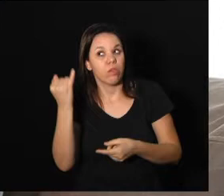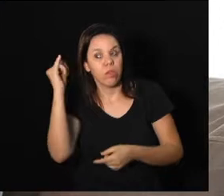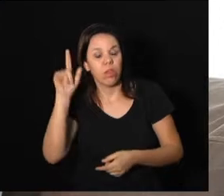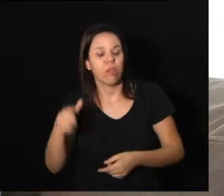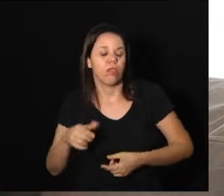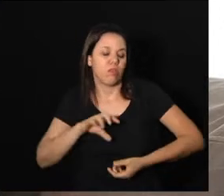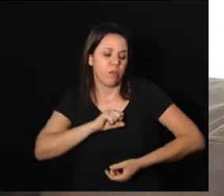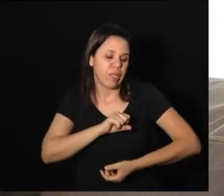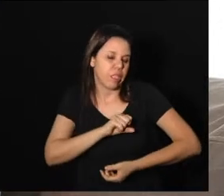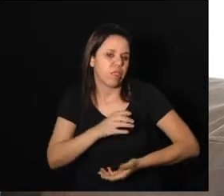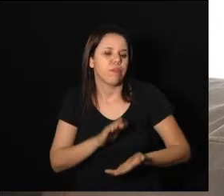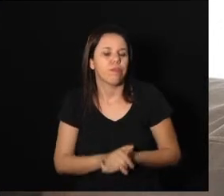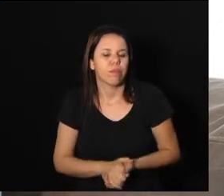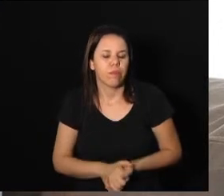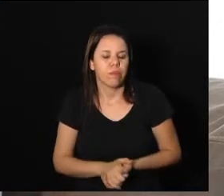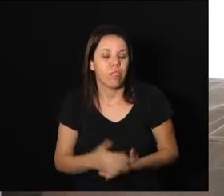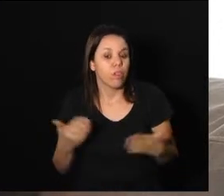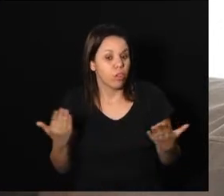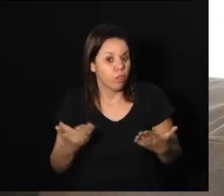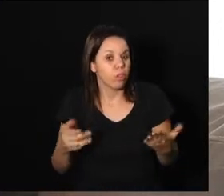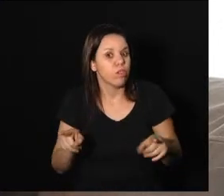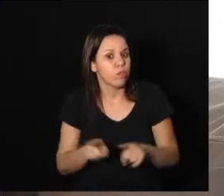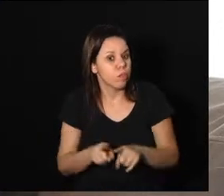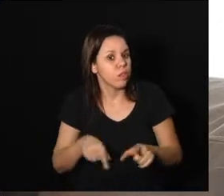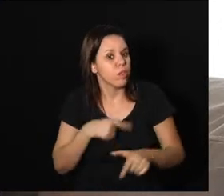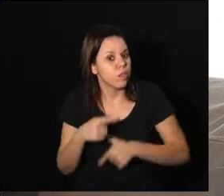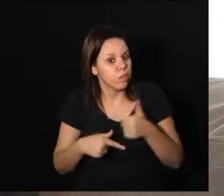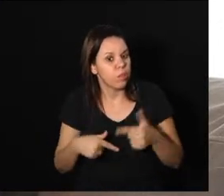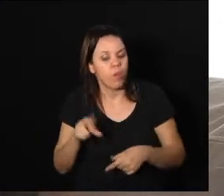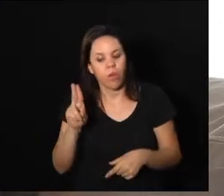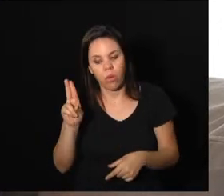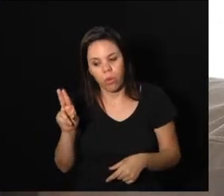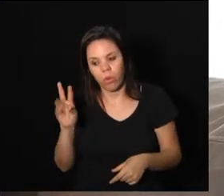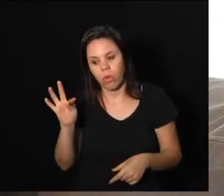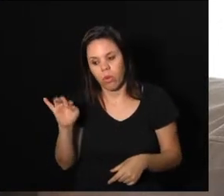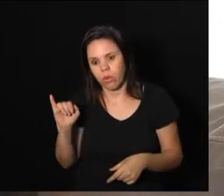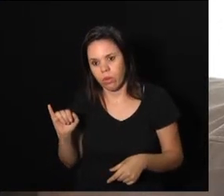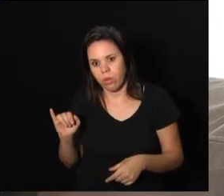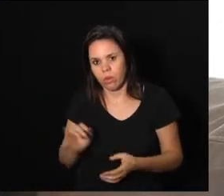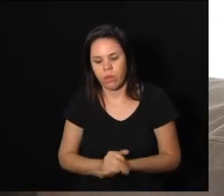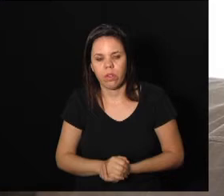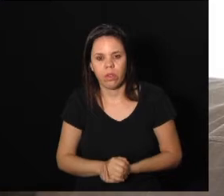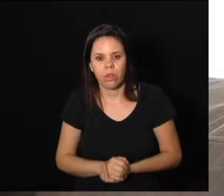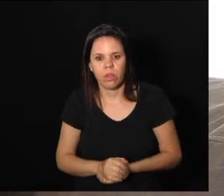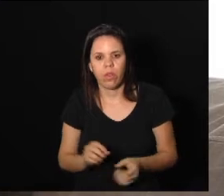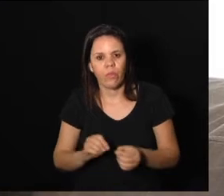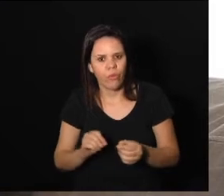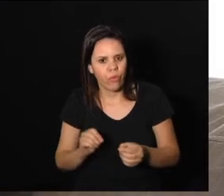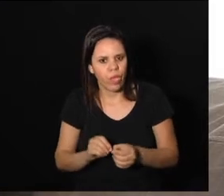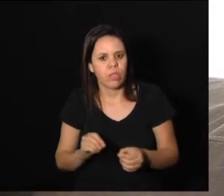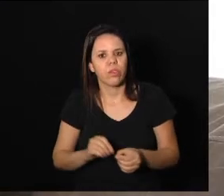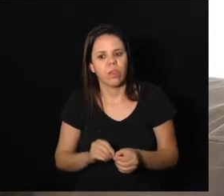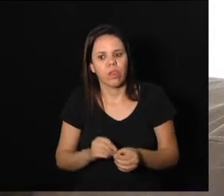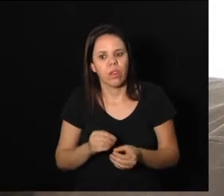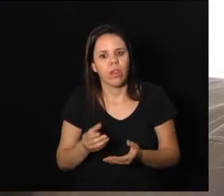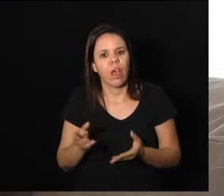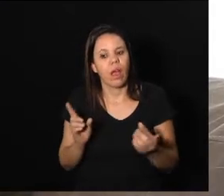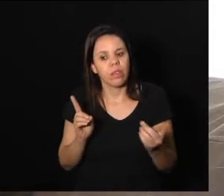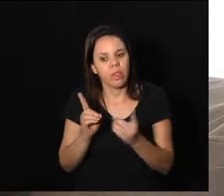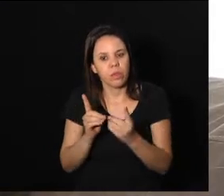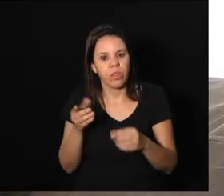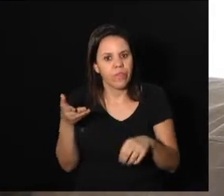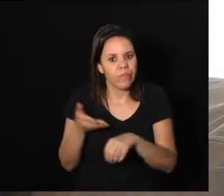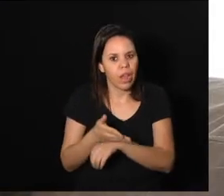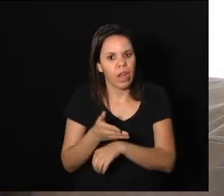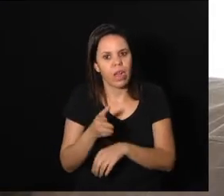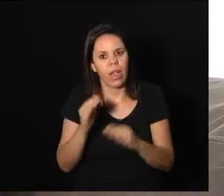né? E hoje, além de trabalhar na UTI neonatal, eu também faço essas consultorias onde a gente vai até a casa